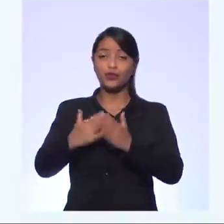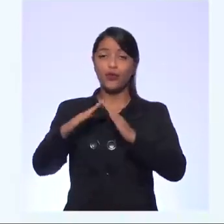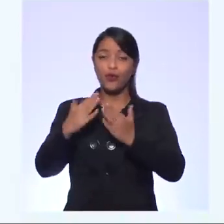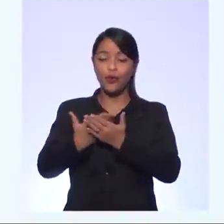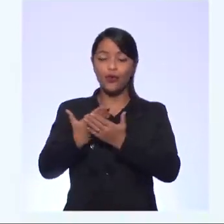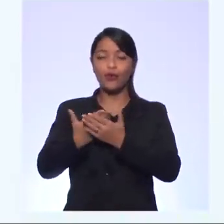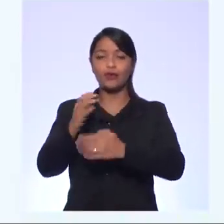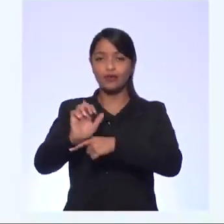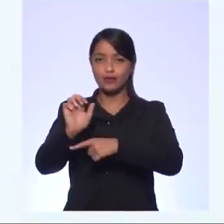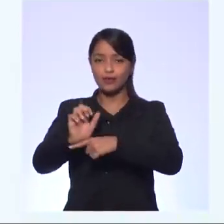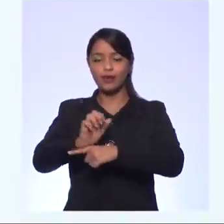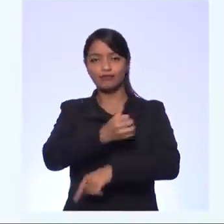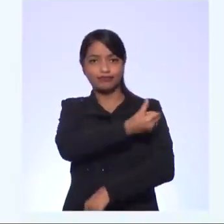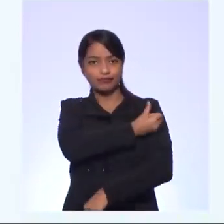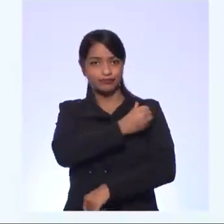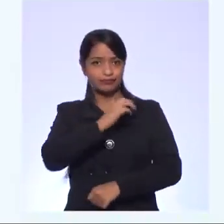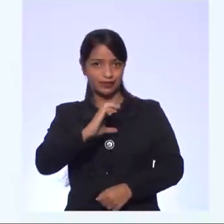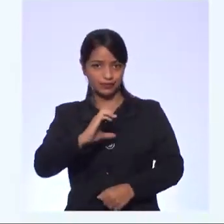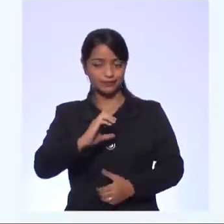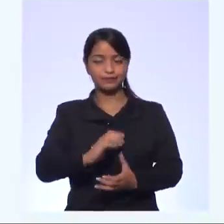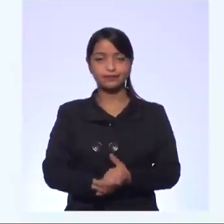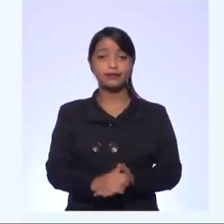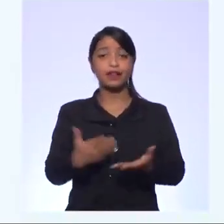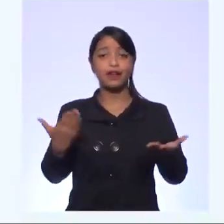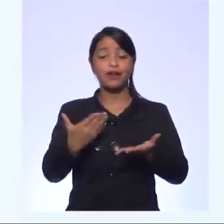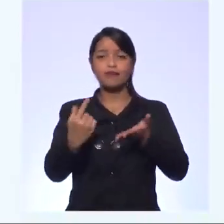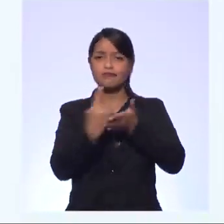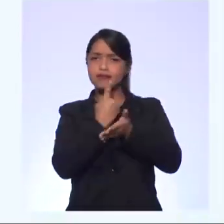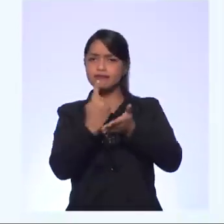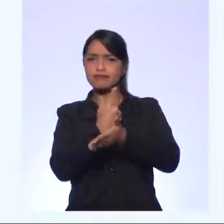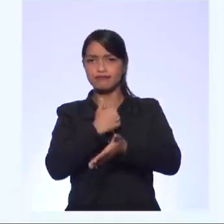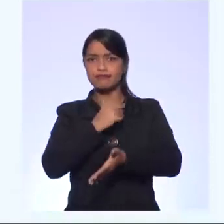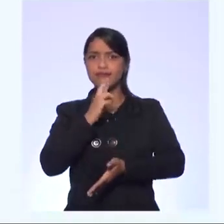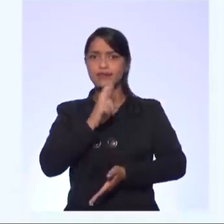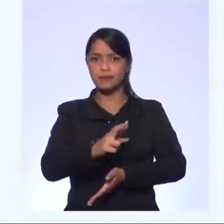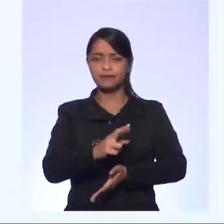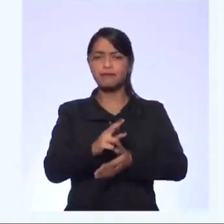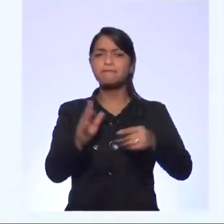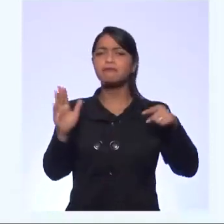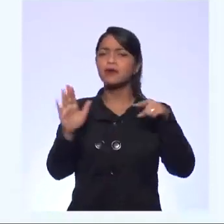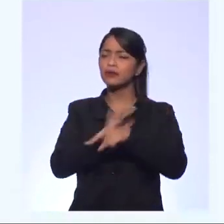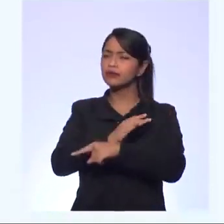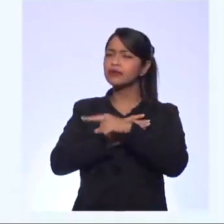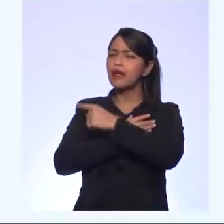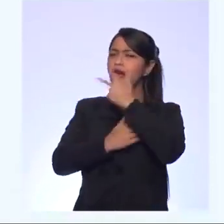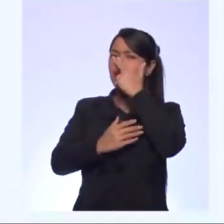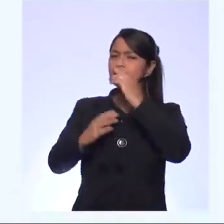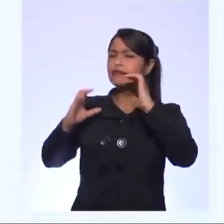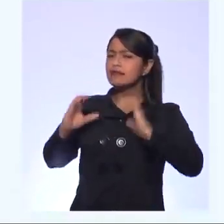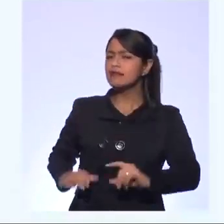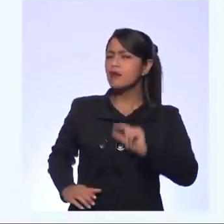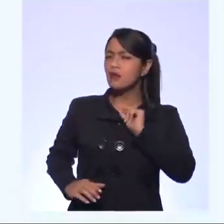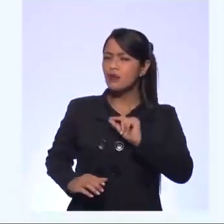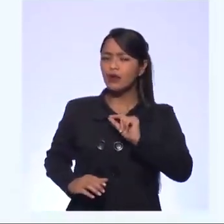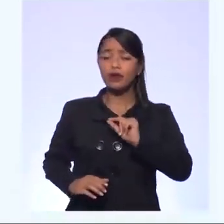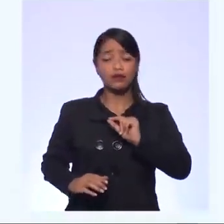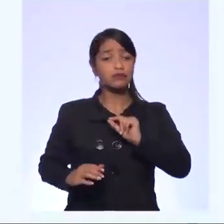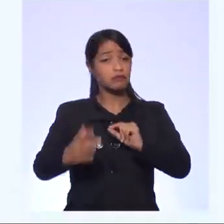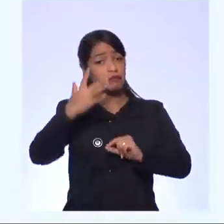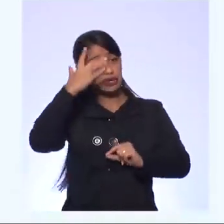responder algumas perguntinhas para vocês. Para você, o que é cidadania? é os direitos e deveres de um